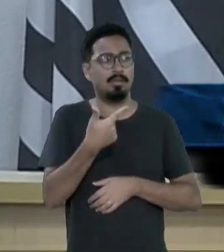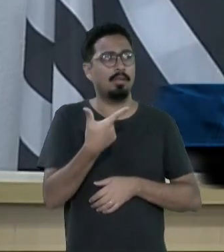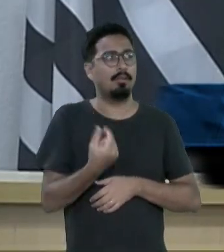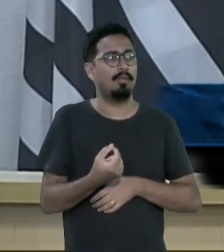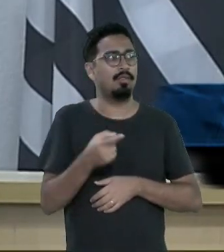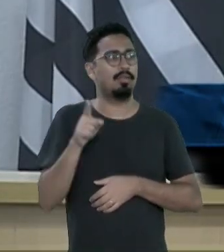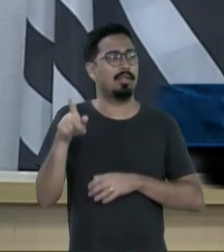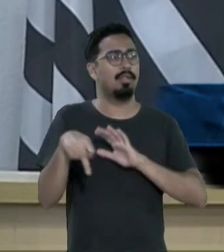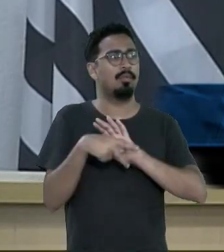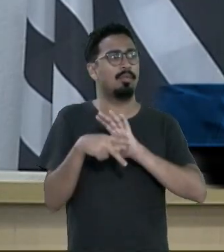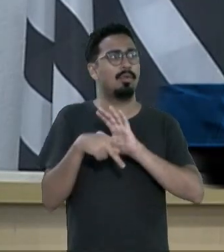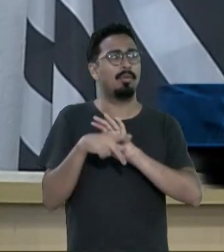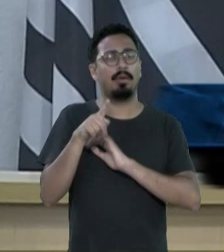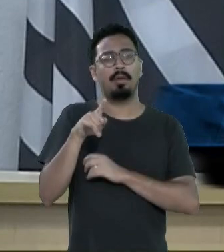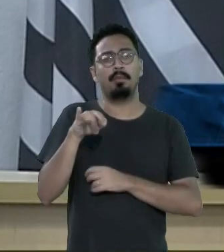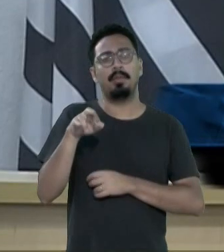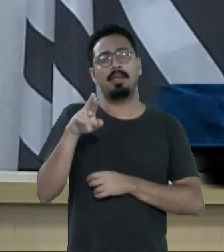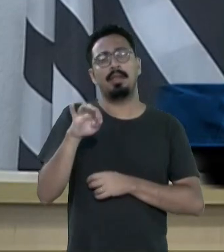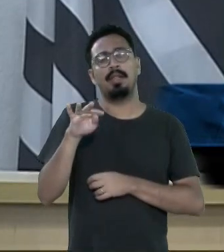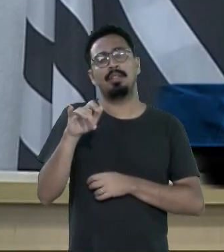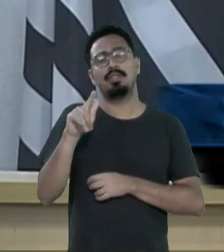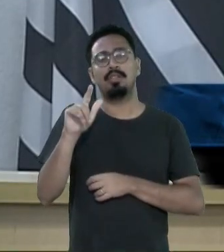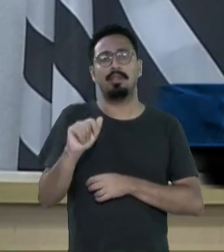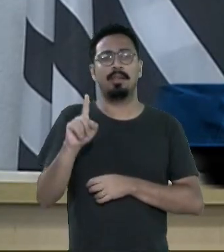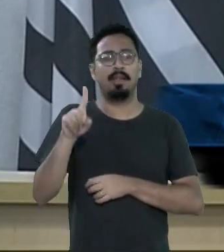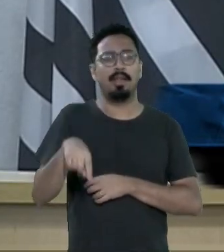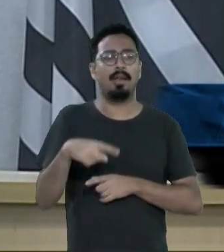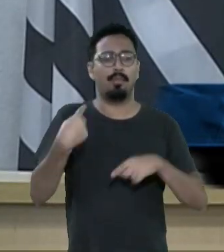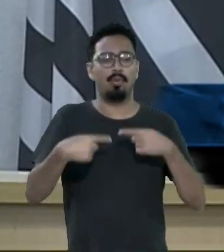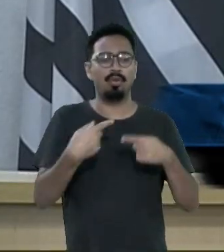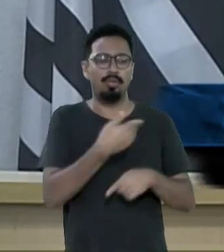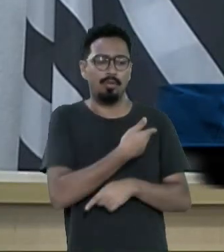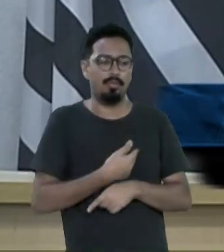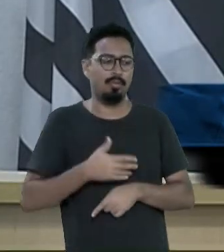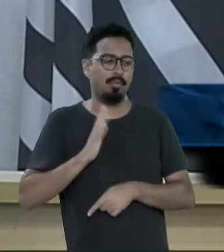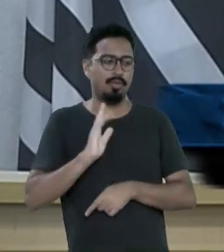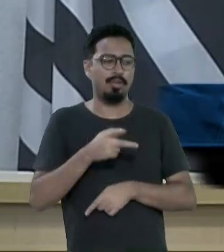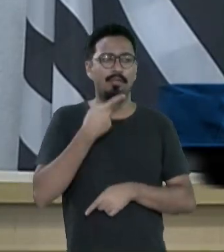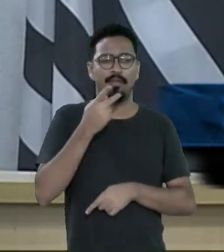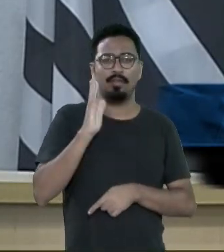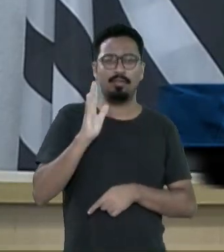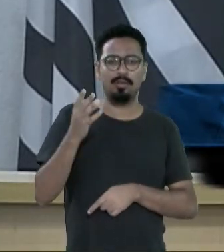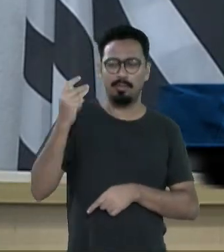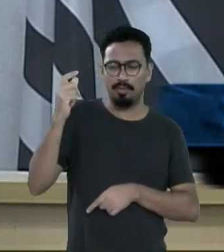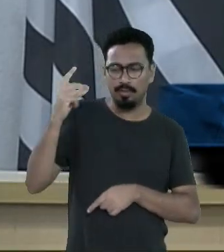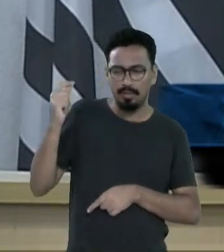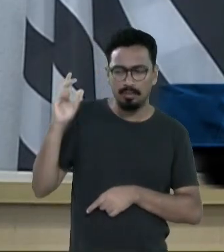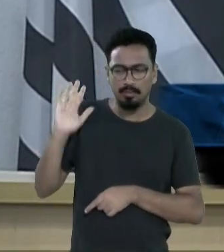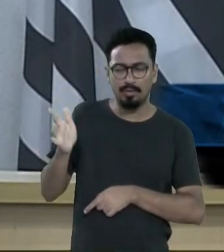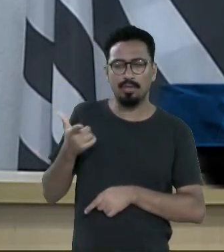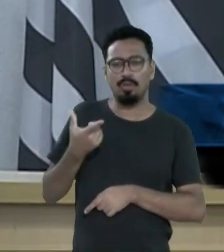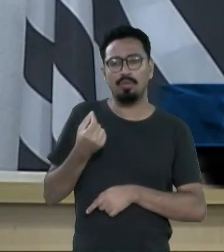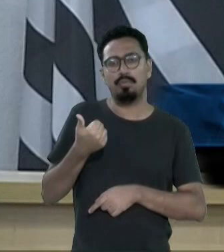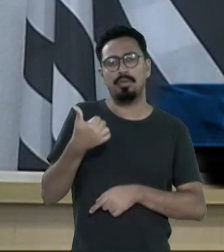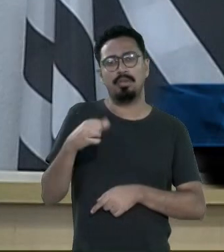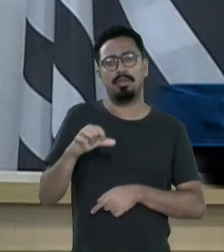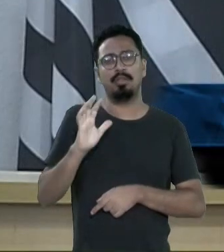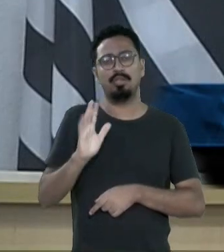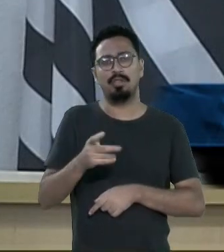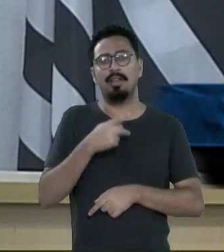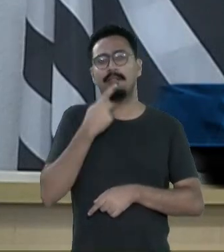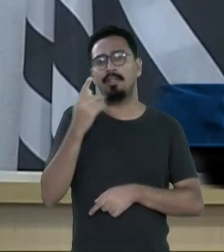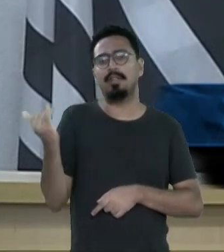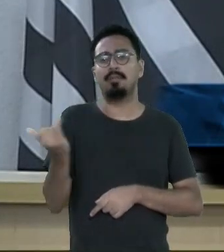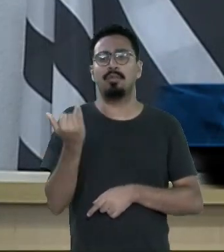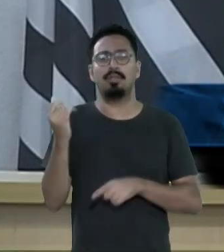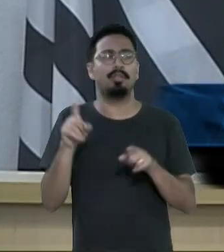Piratininga. Essa é uma política pública que eu venho falando desde o meu primeiro mandato, desde o ano 2016, falando da